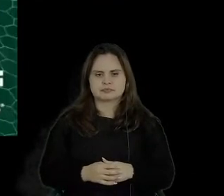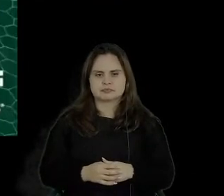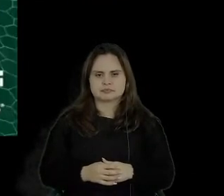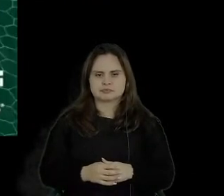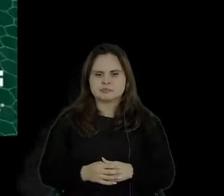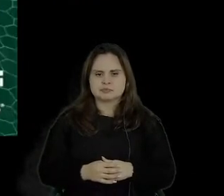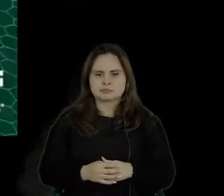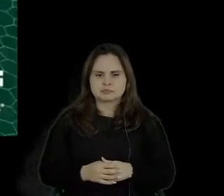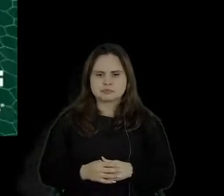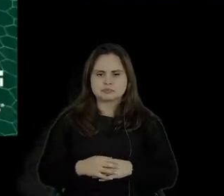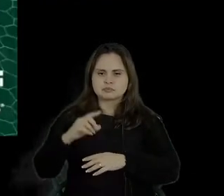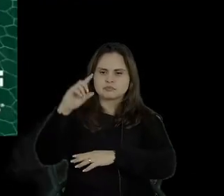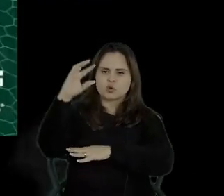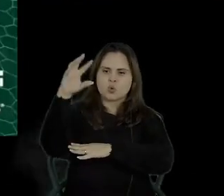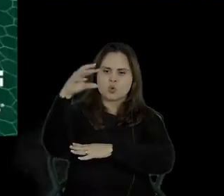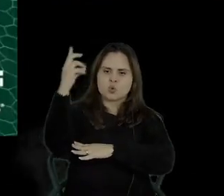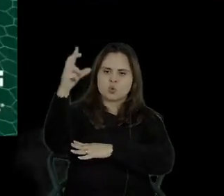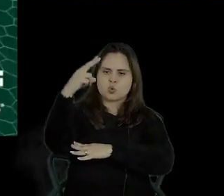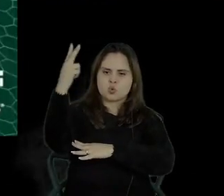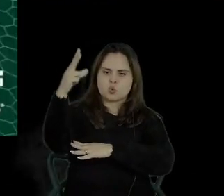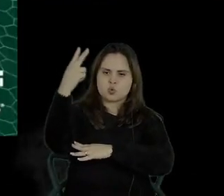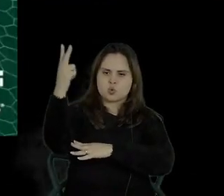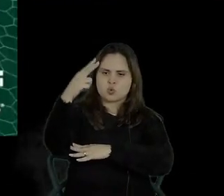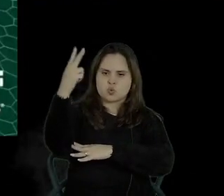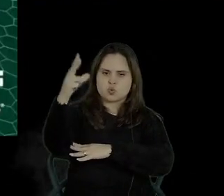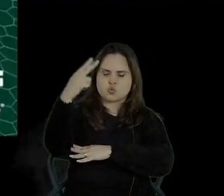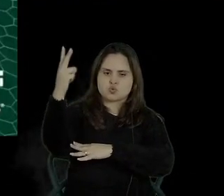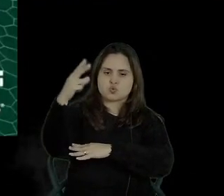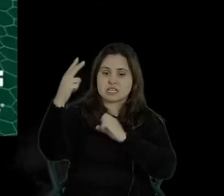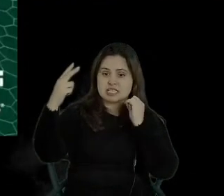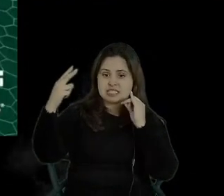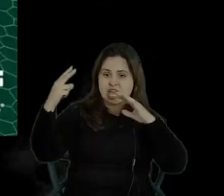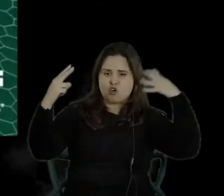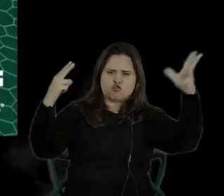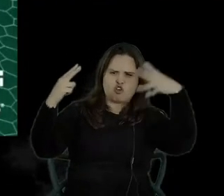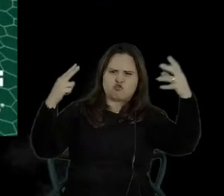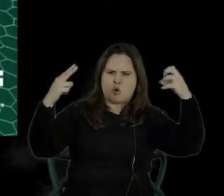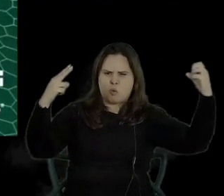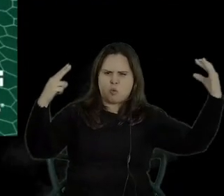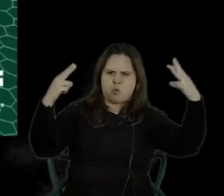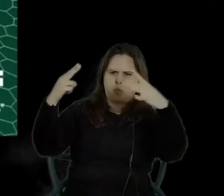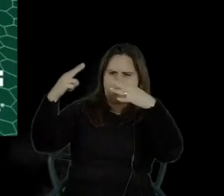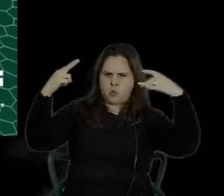Usinas eólicas, gente. Será que se bater um tufão aqui, isso aí não sai voando?